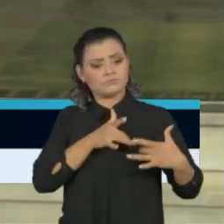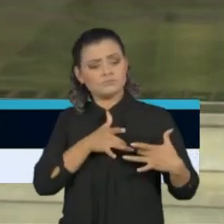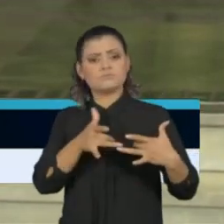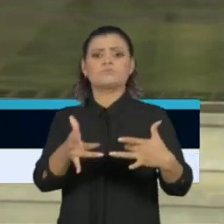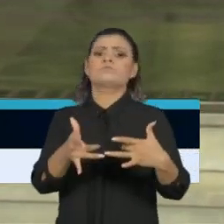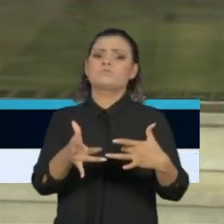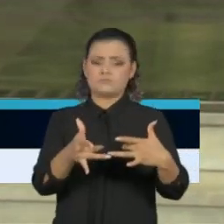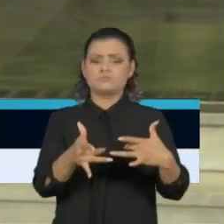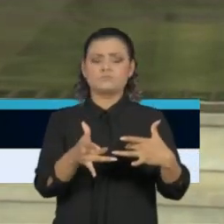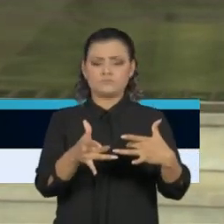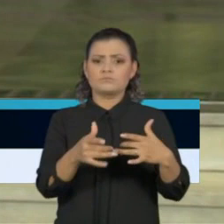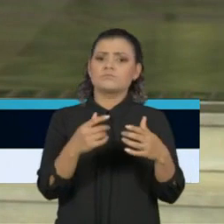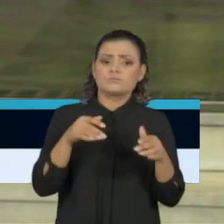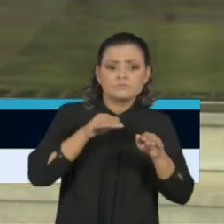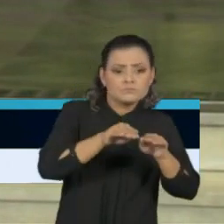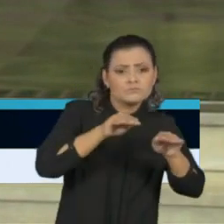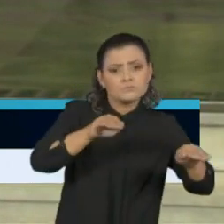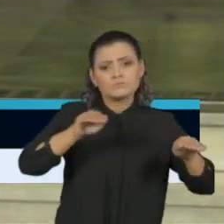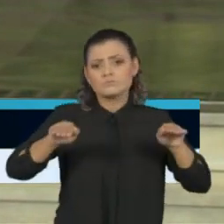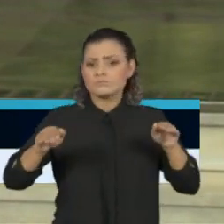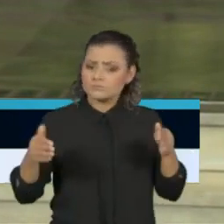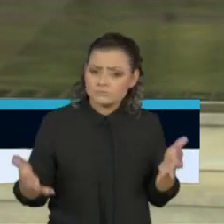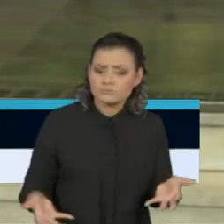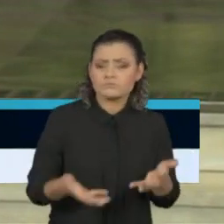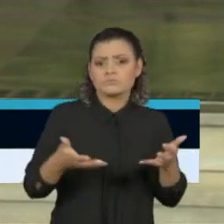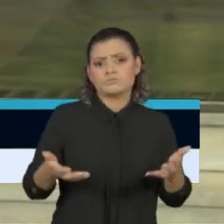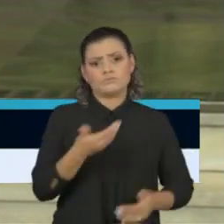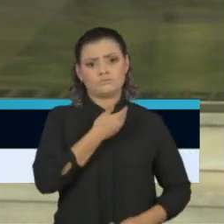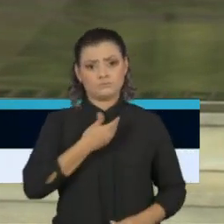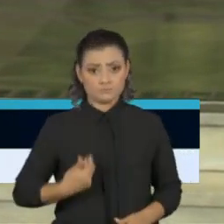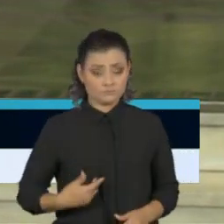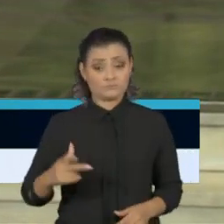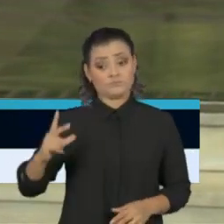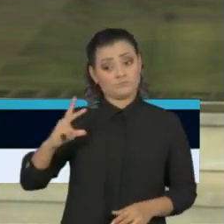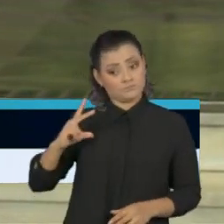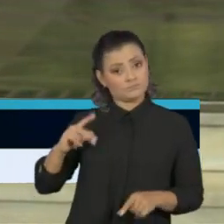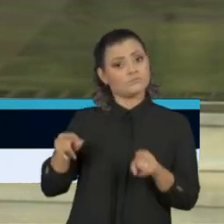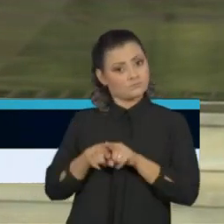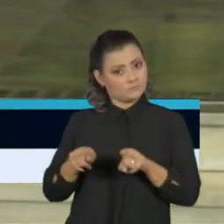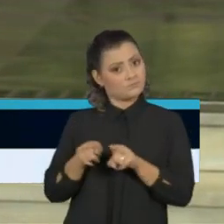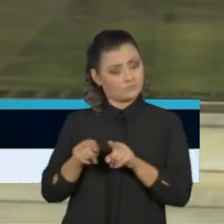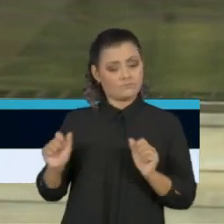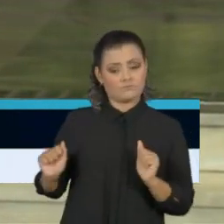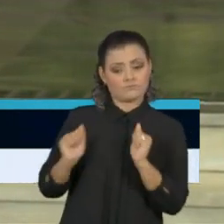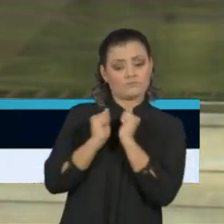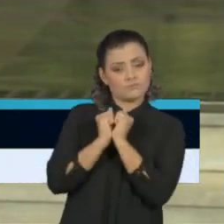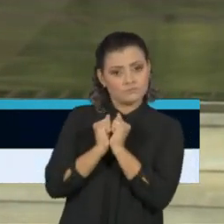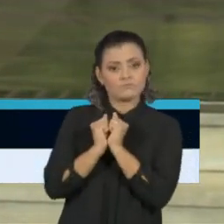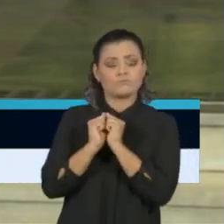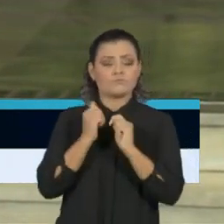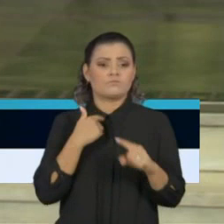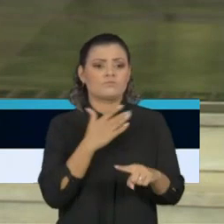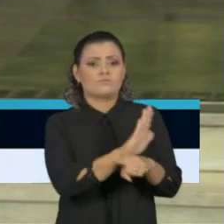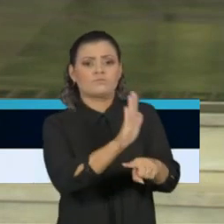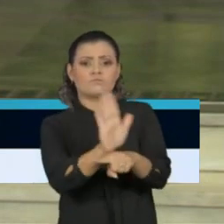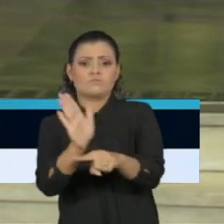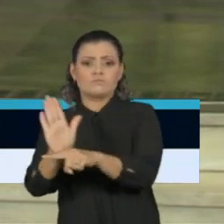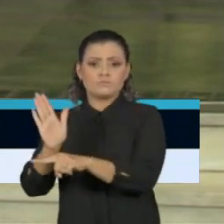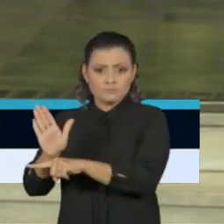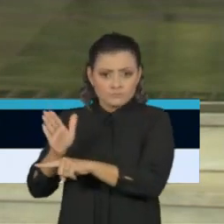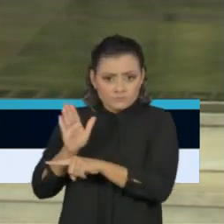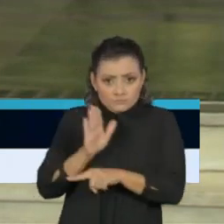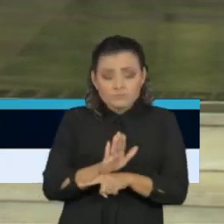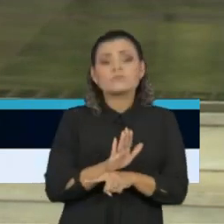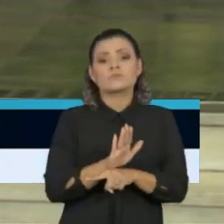e mobilizando o governo e o setor privado para atender as